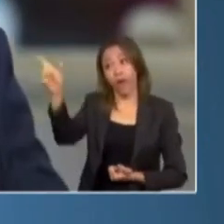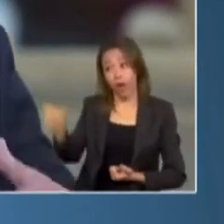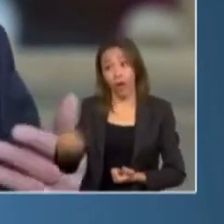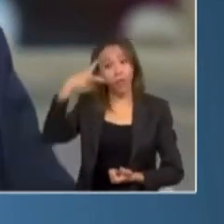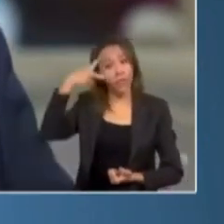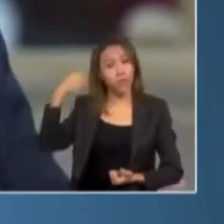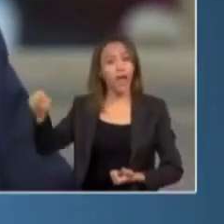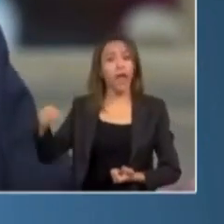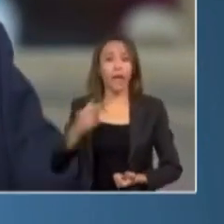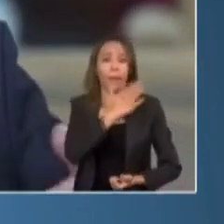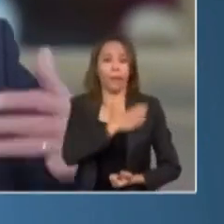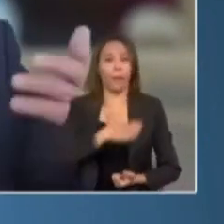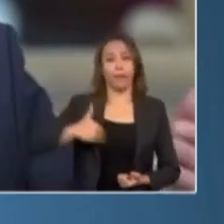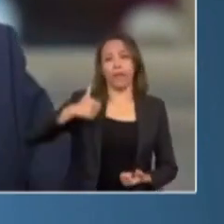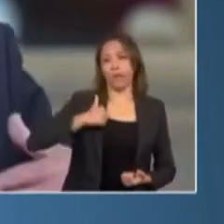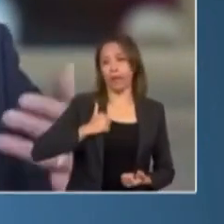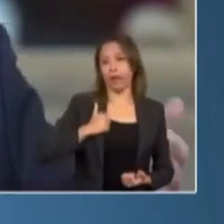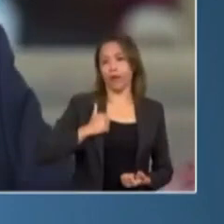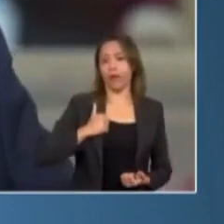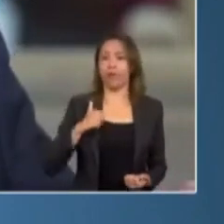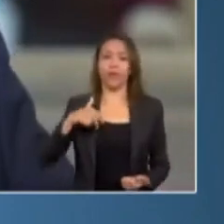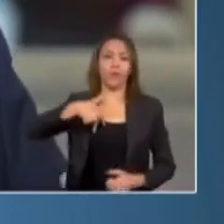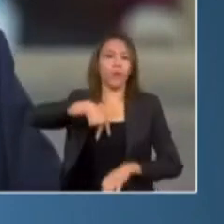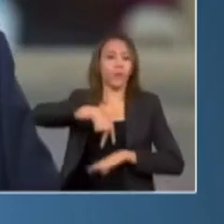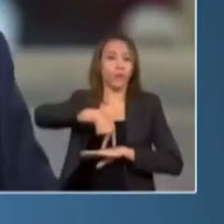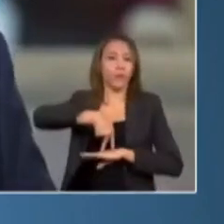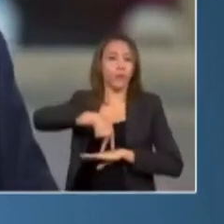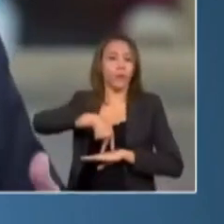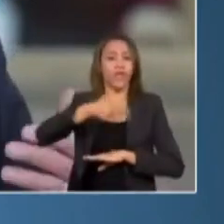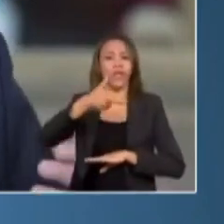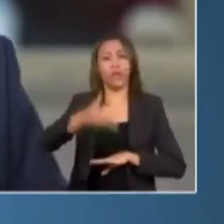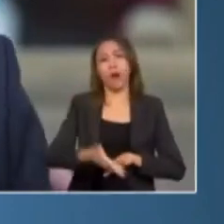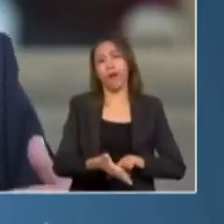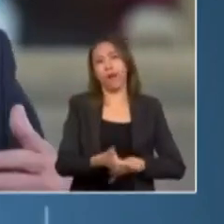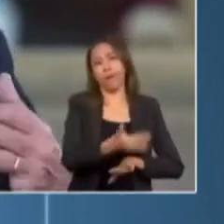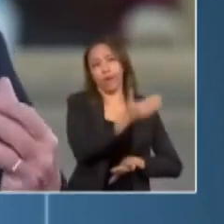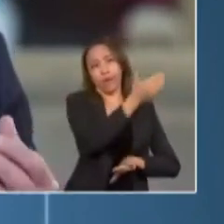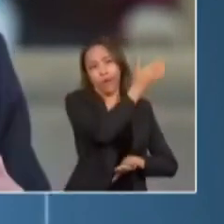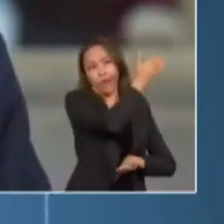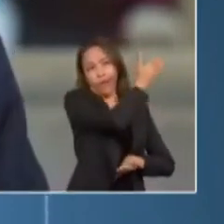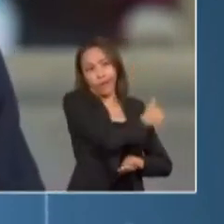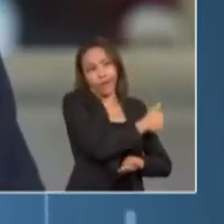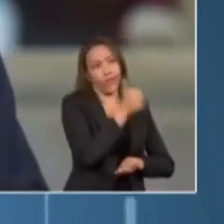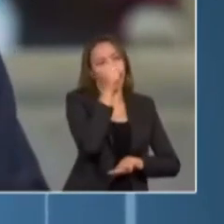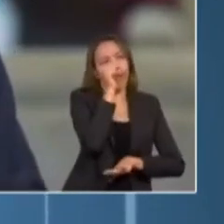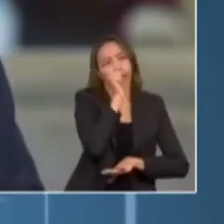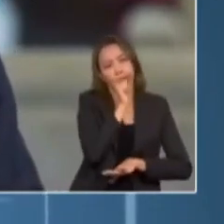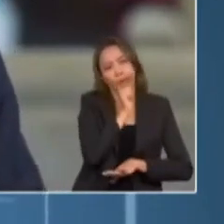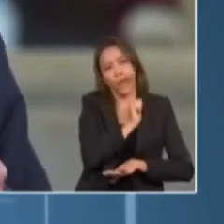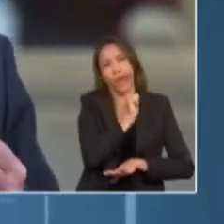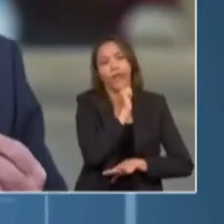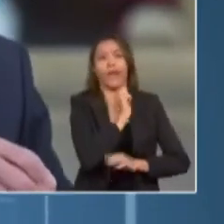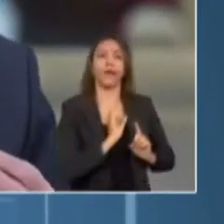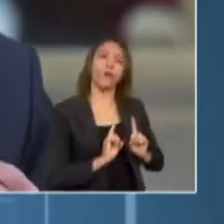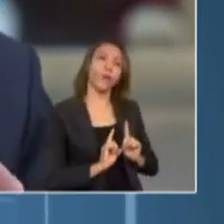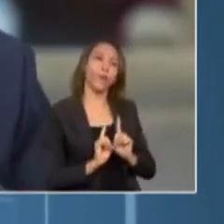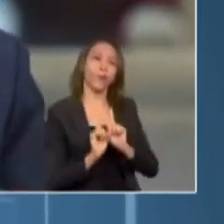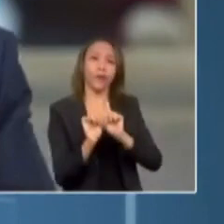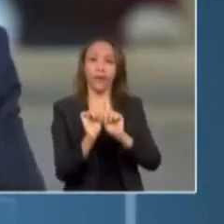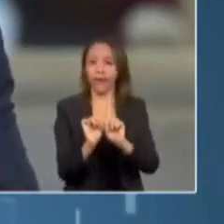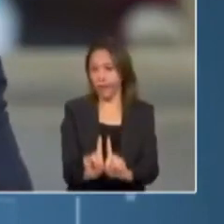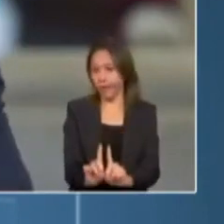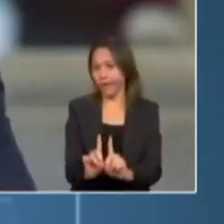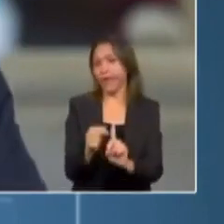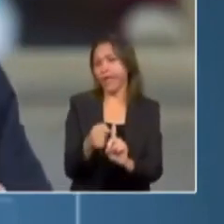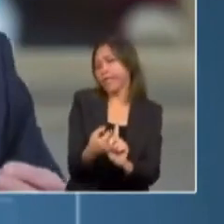ela dá um passinho, né, que talvez não precisasse ser dado naquele momento, mas eu avalio que é